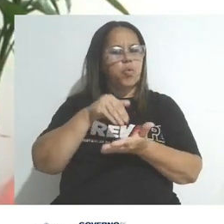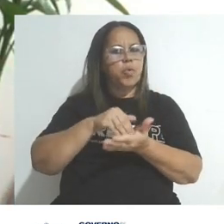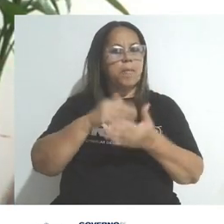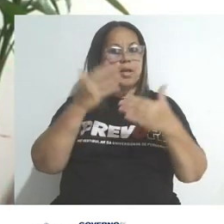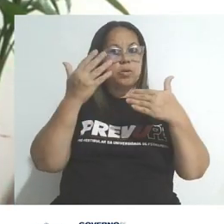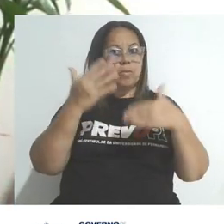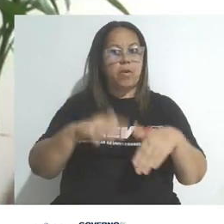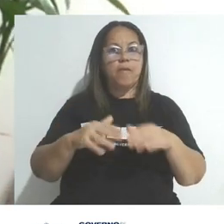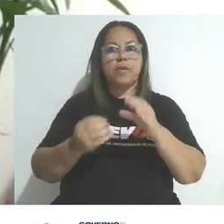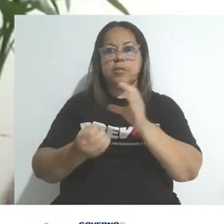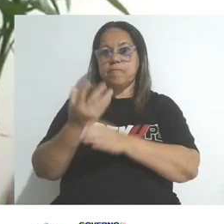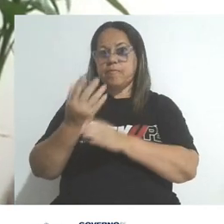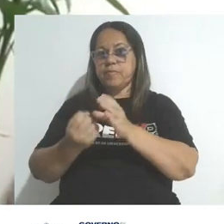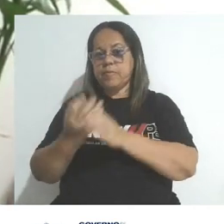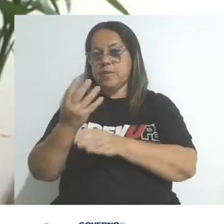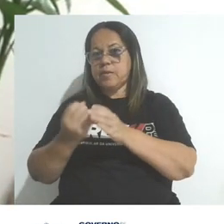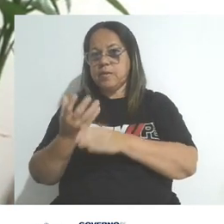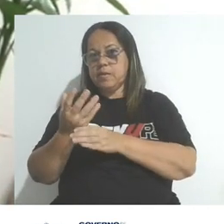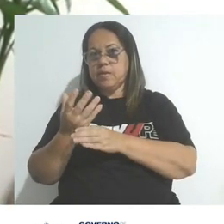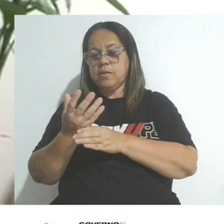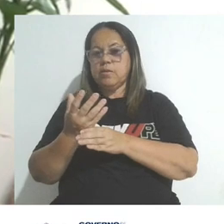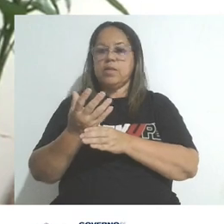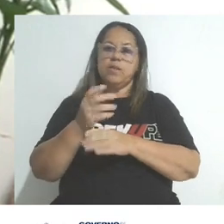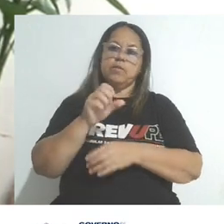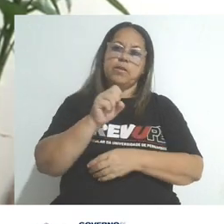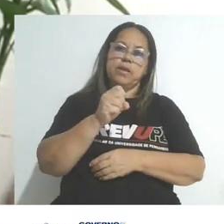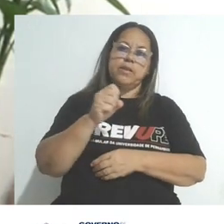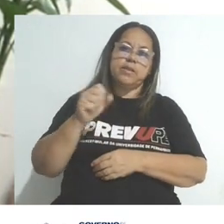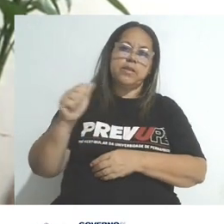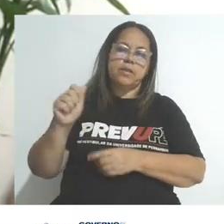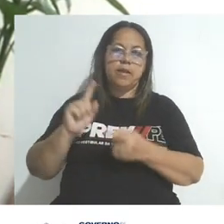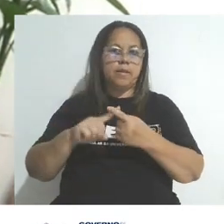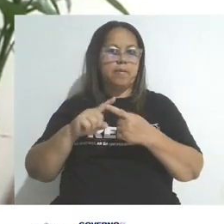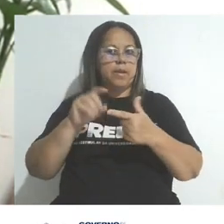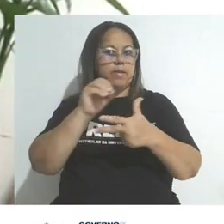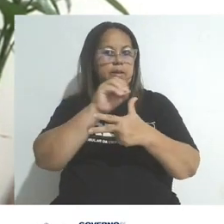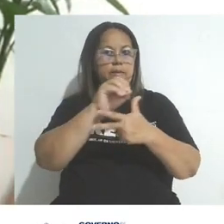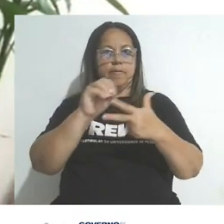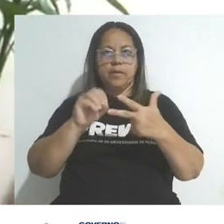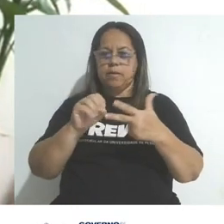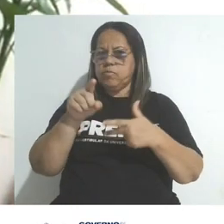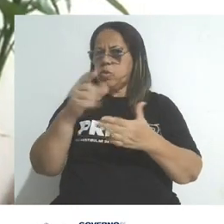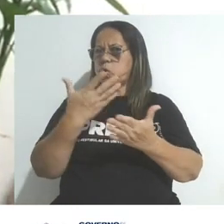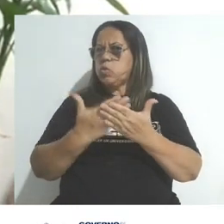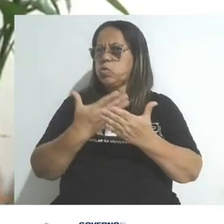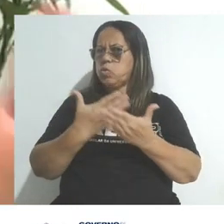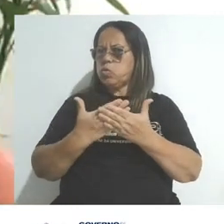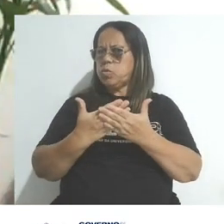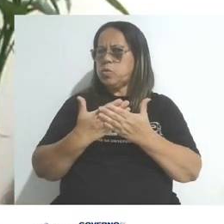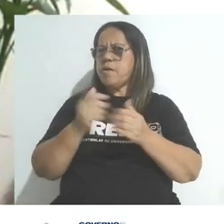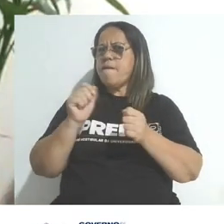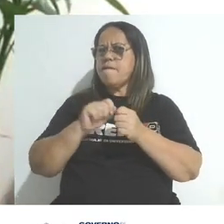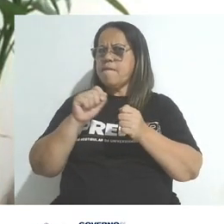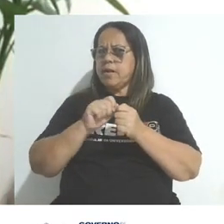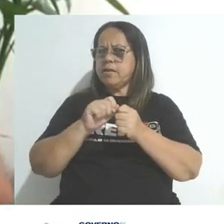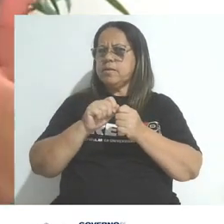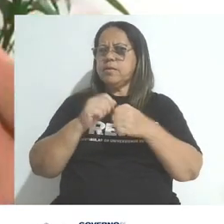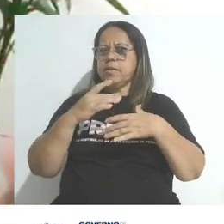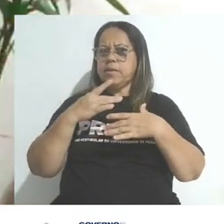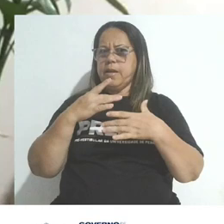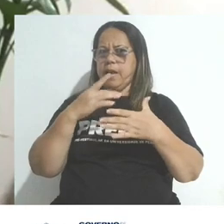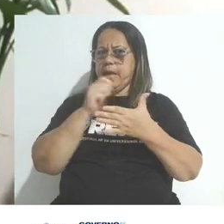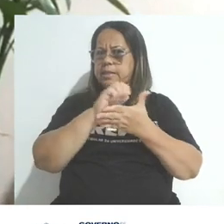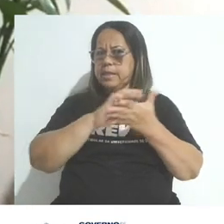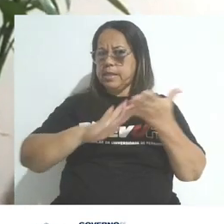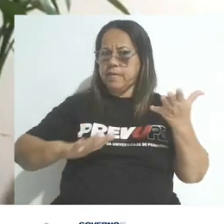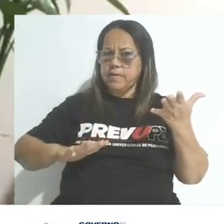avaliações que vêm surgindo, tanto de seriados como também de Enem. Estudem, façam as listas de exercício, tirem suas